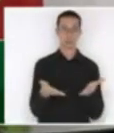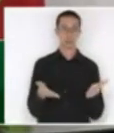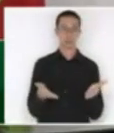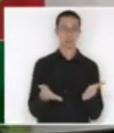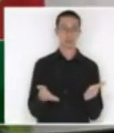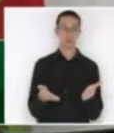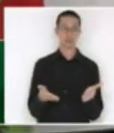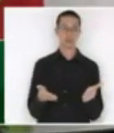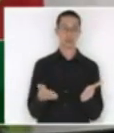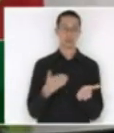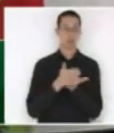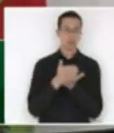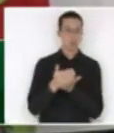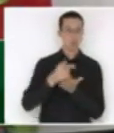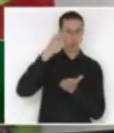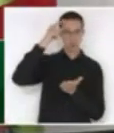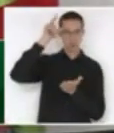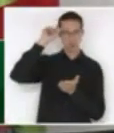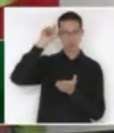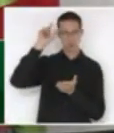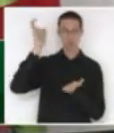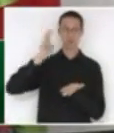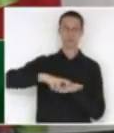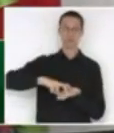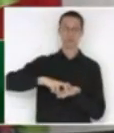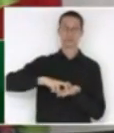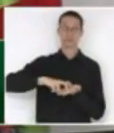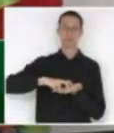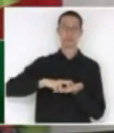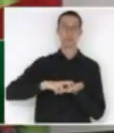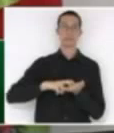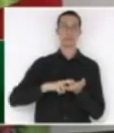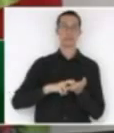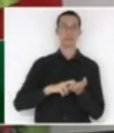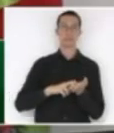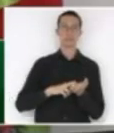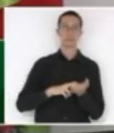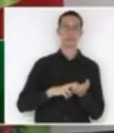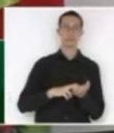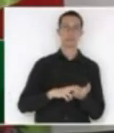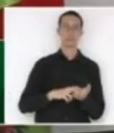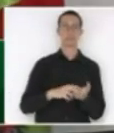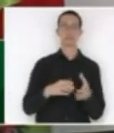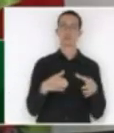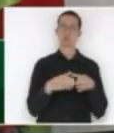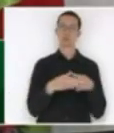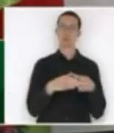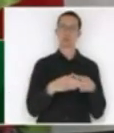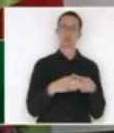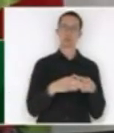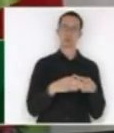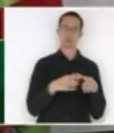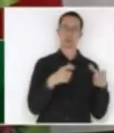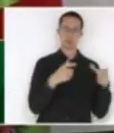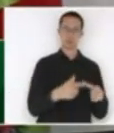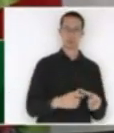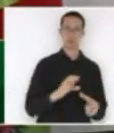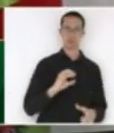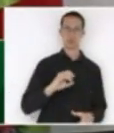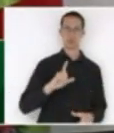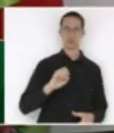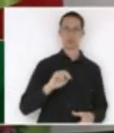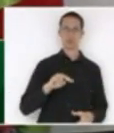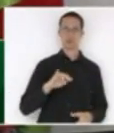ontem pela manhã, na comunidade de Colônia Bacia, no interior do município de Chapecó,